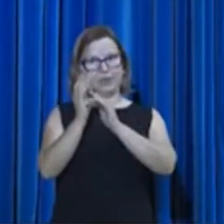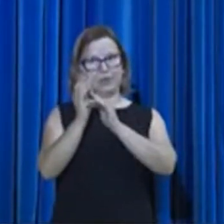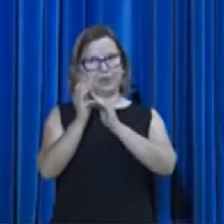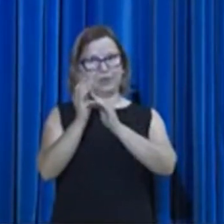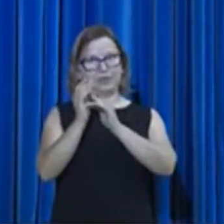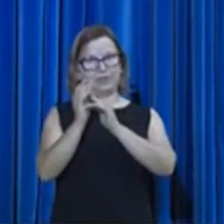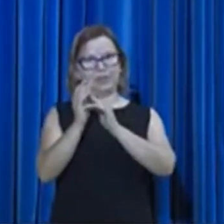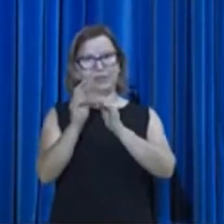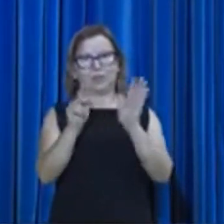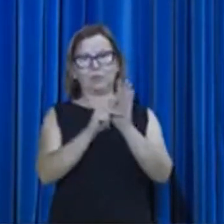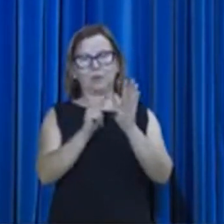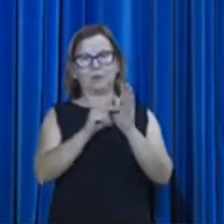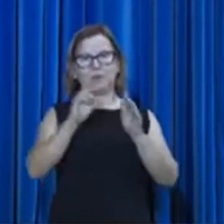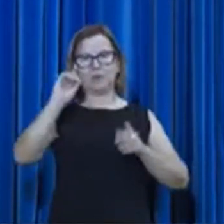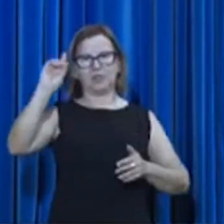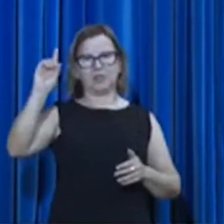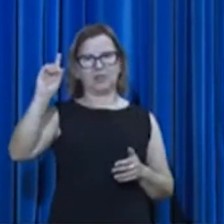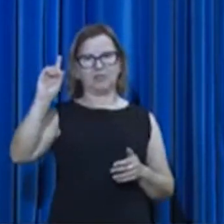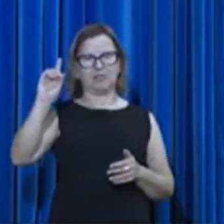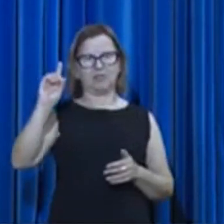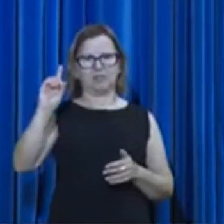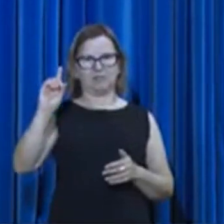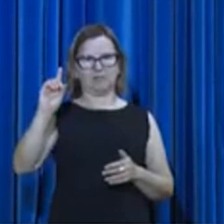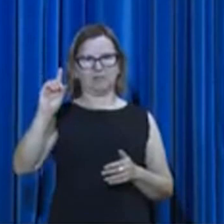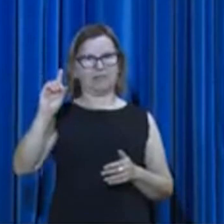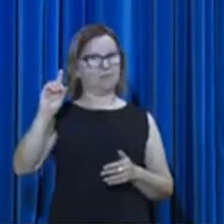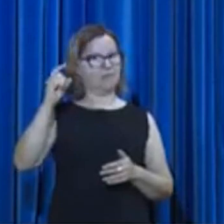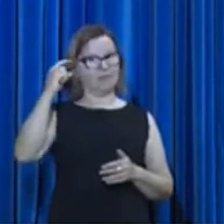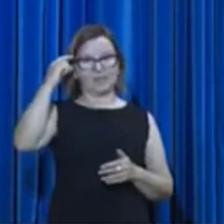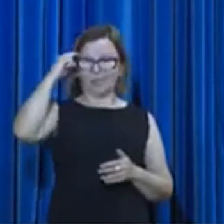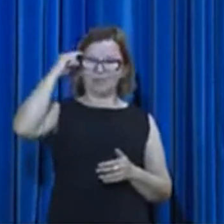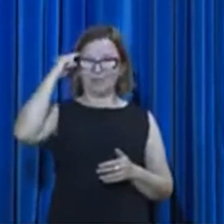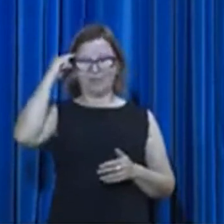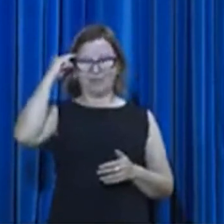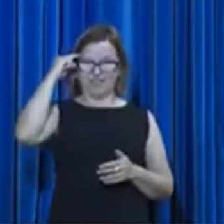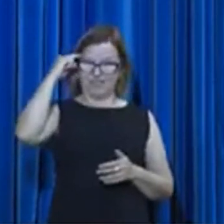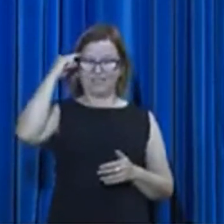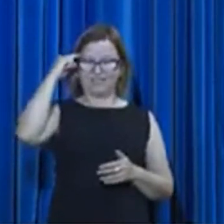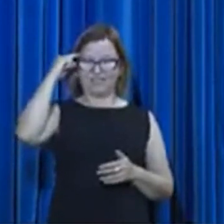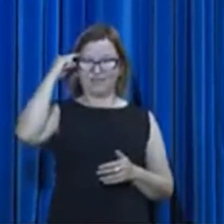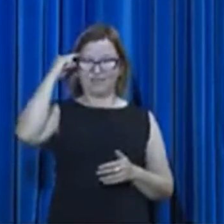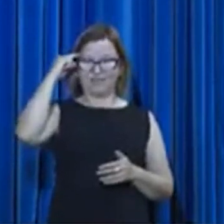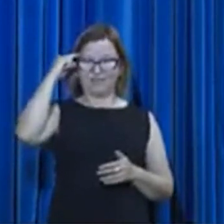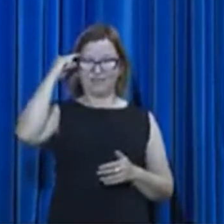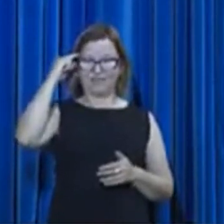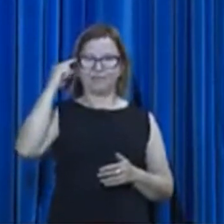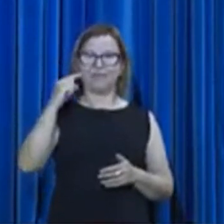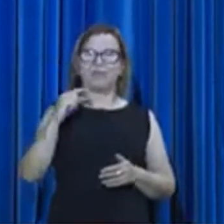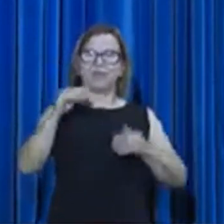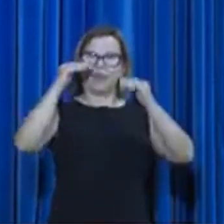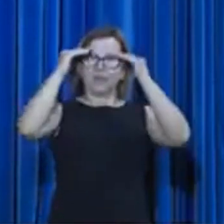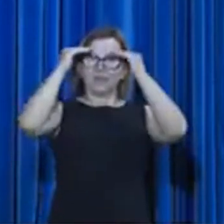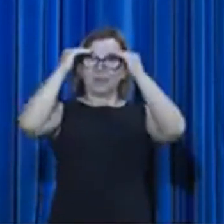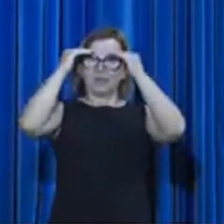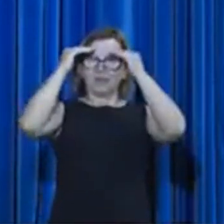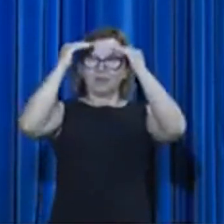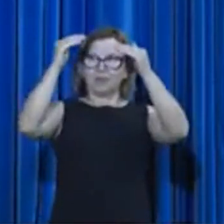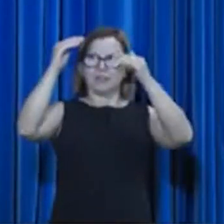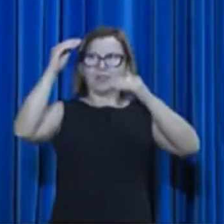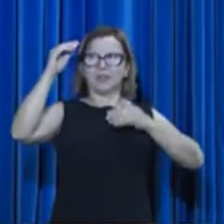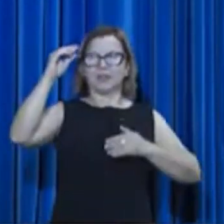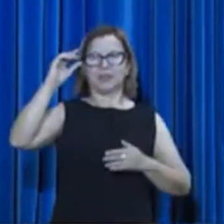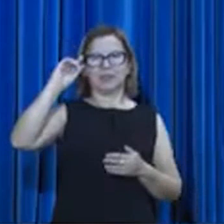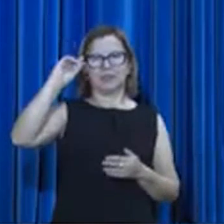sendo Deus, não pensou duas vezes em se submeter a Deus Pai, em amar os